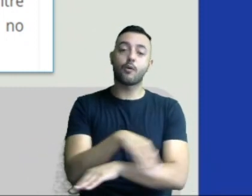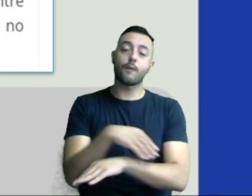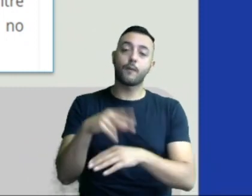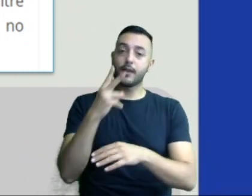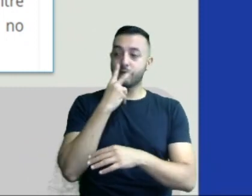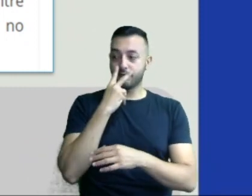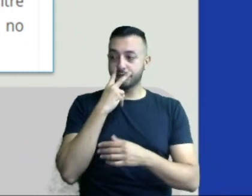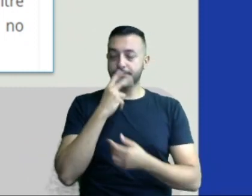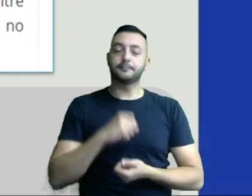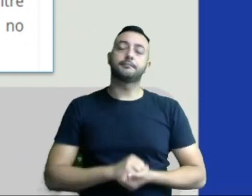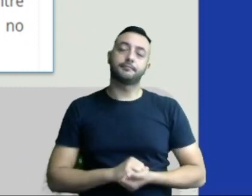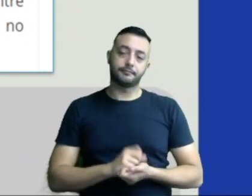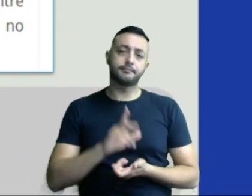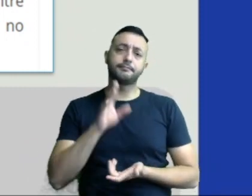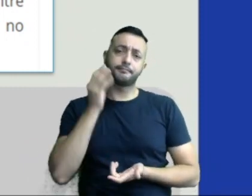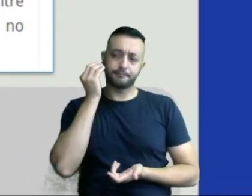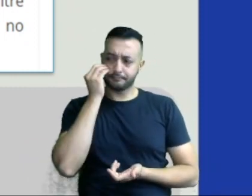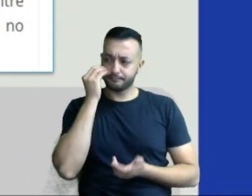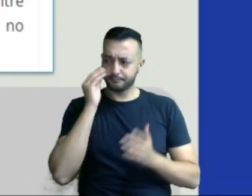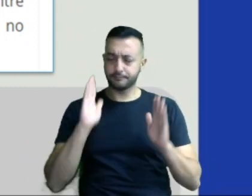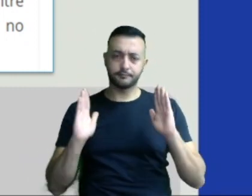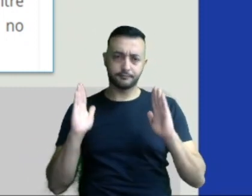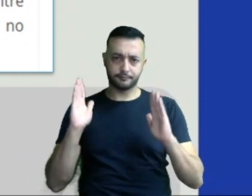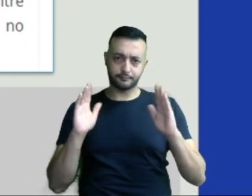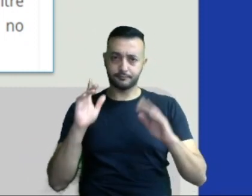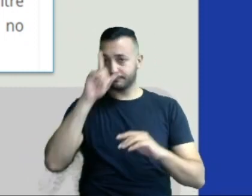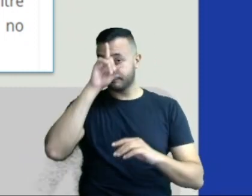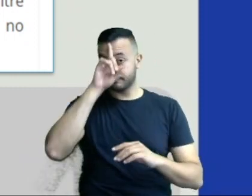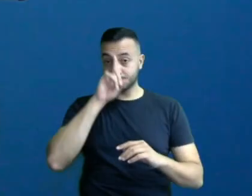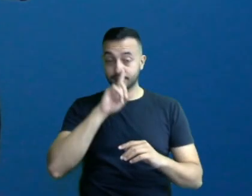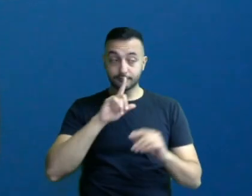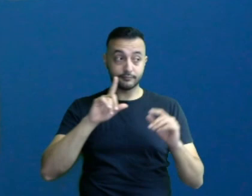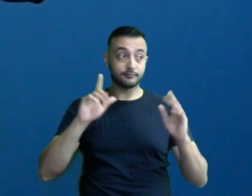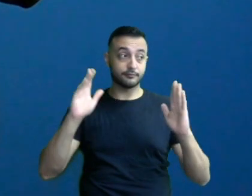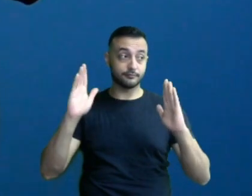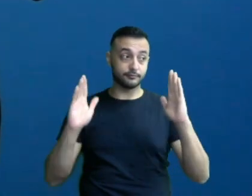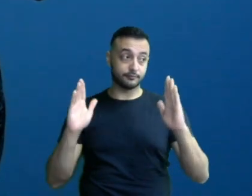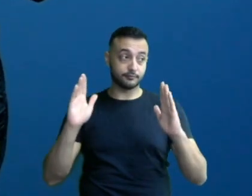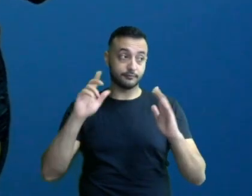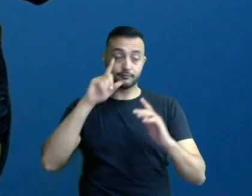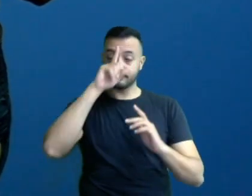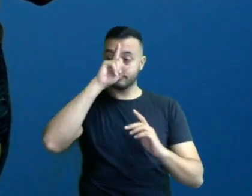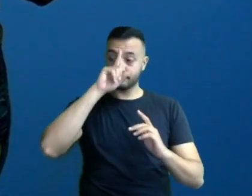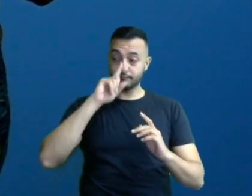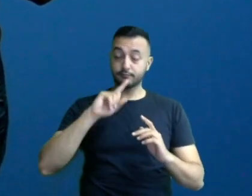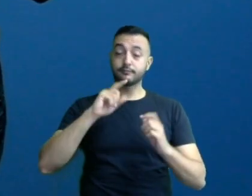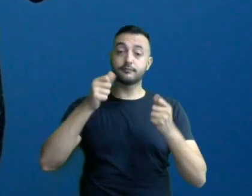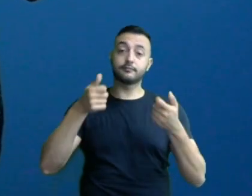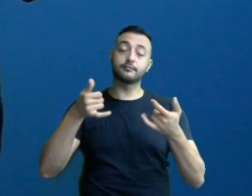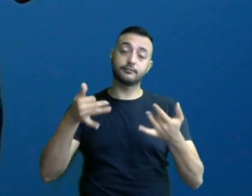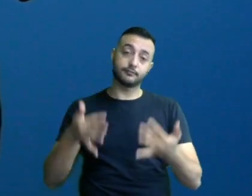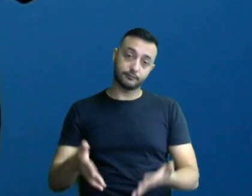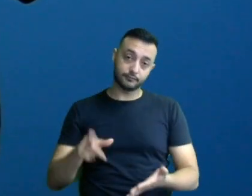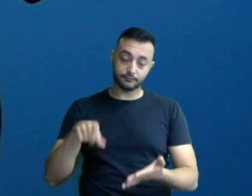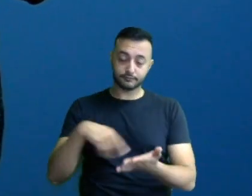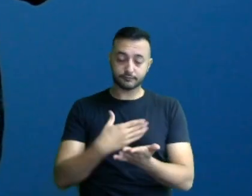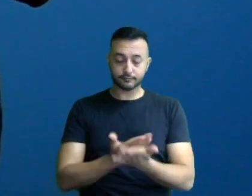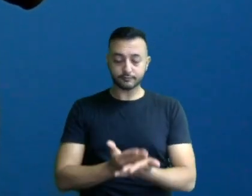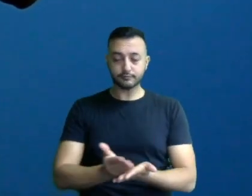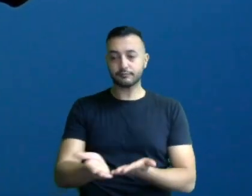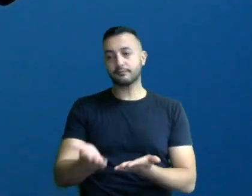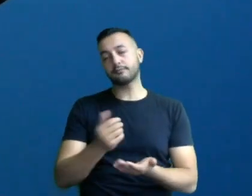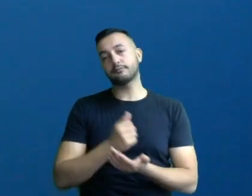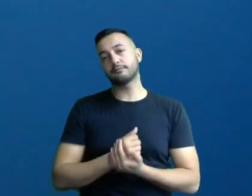cidade. Então, observa aí nesse trecho amarelinho que é uma parte inicial,